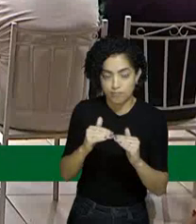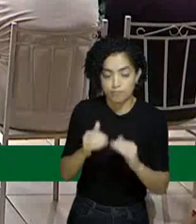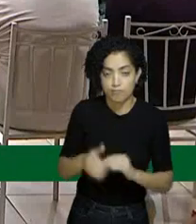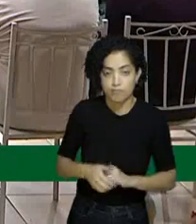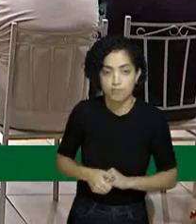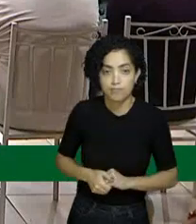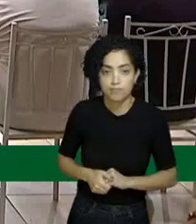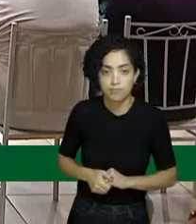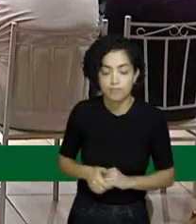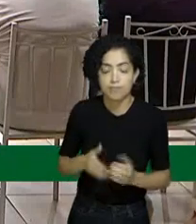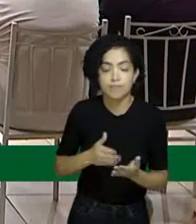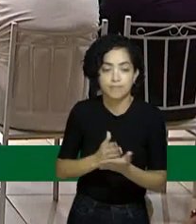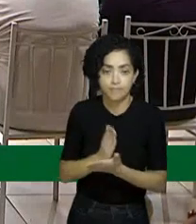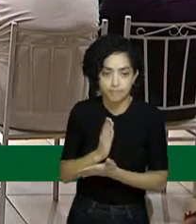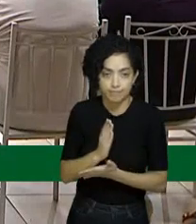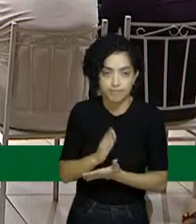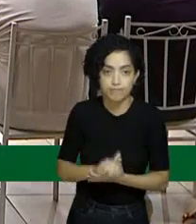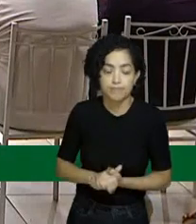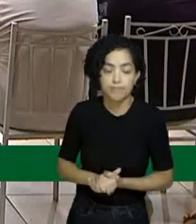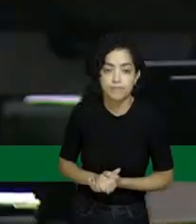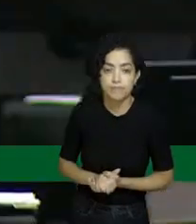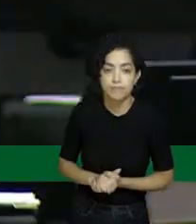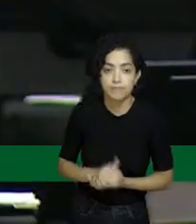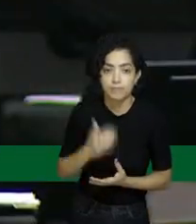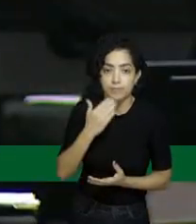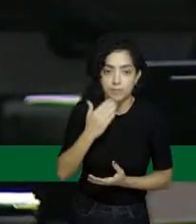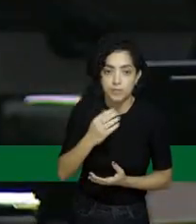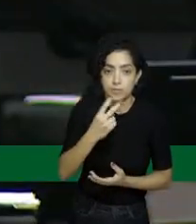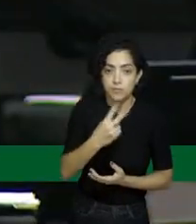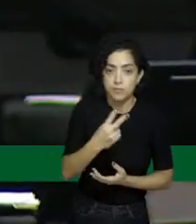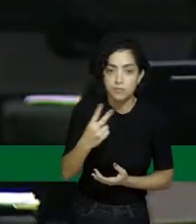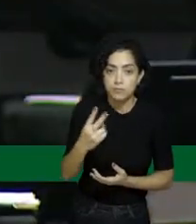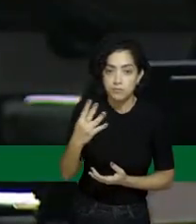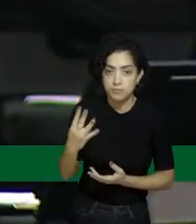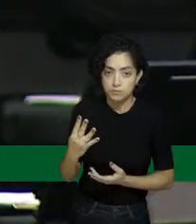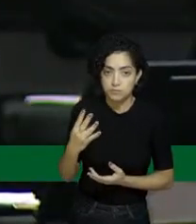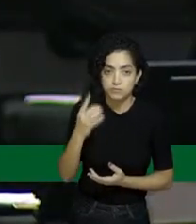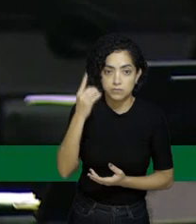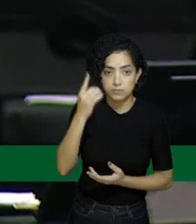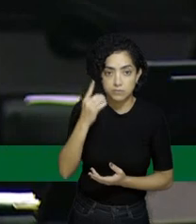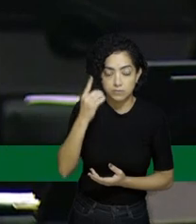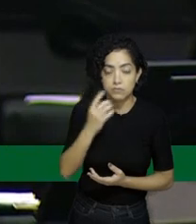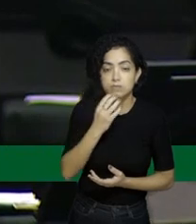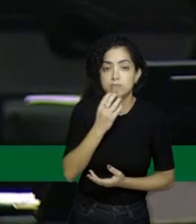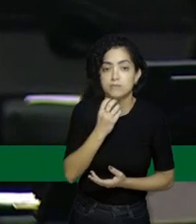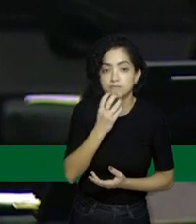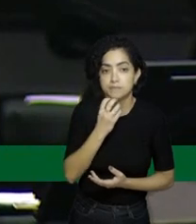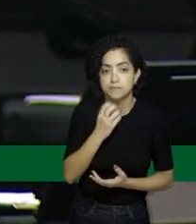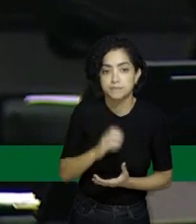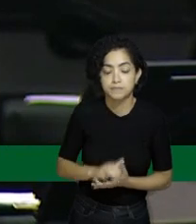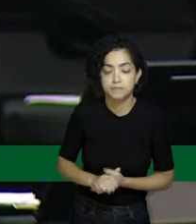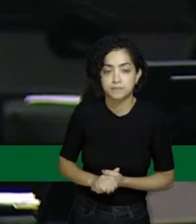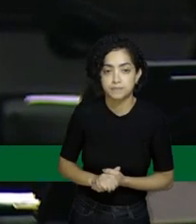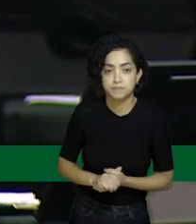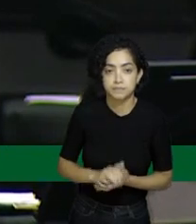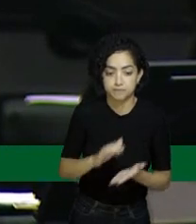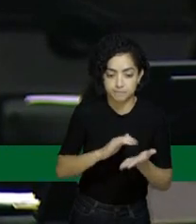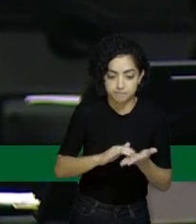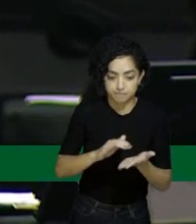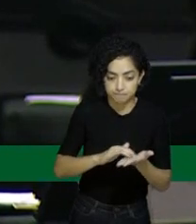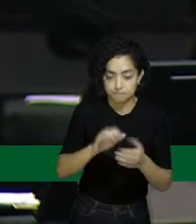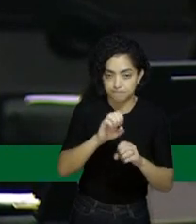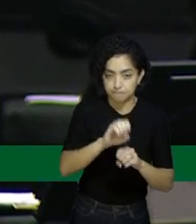encontram. Aprovado por unanimidade. Pedido de informação 224, autor deputado Marquito, solicitando ao secretário de Estado da